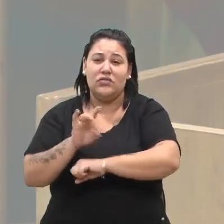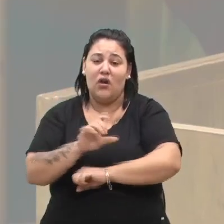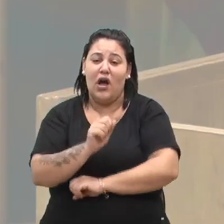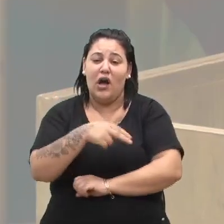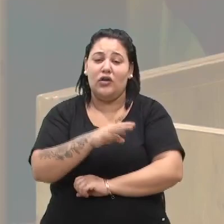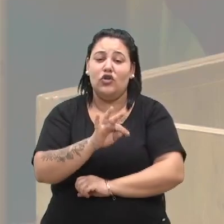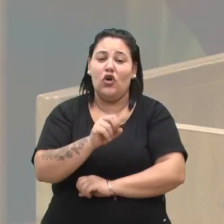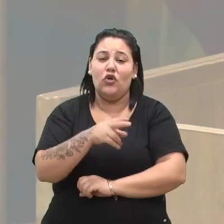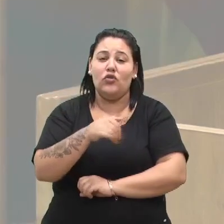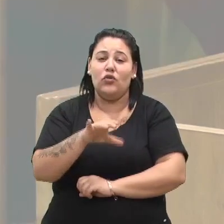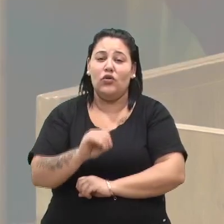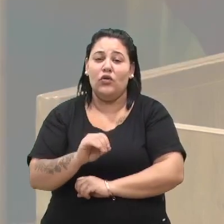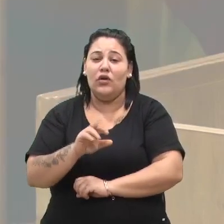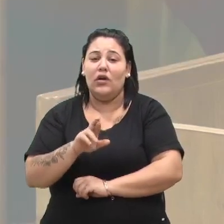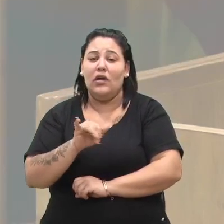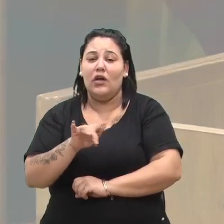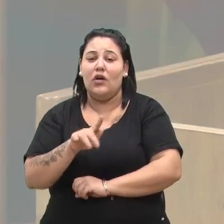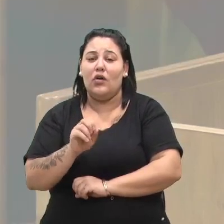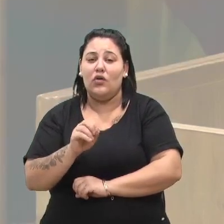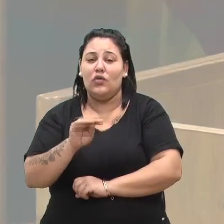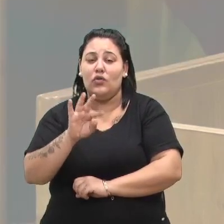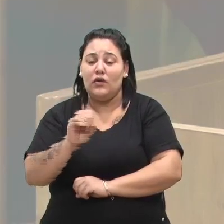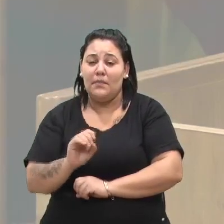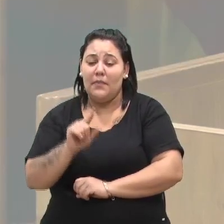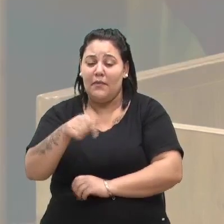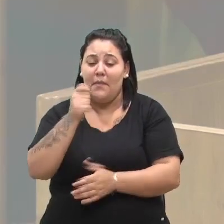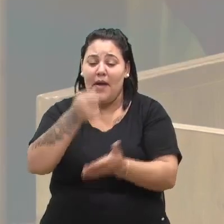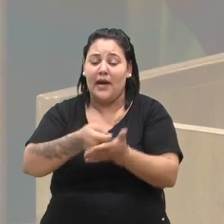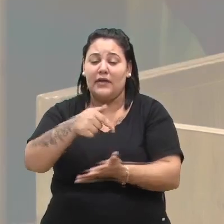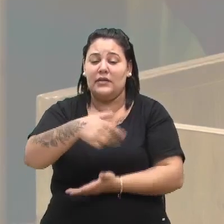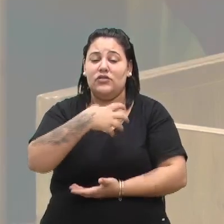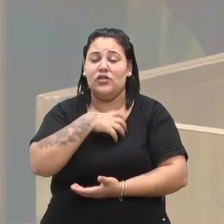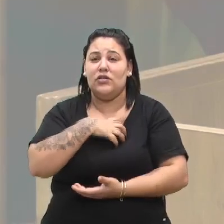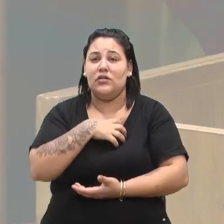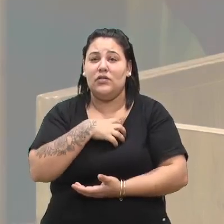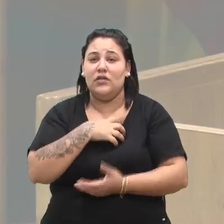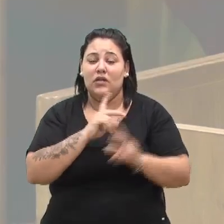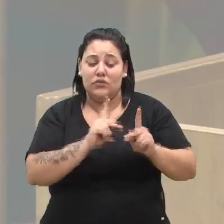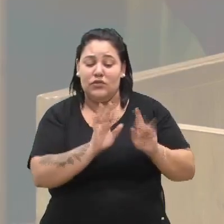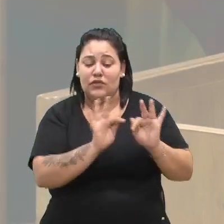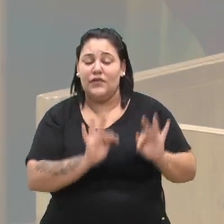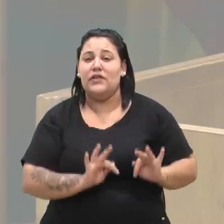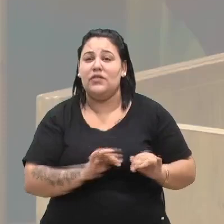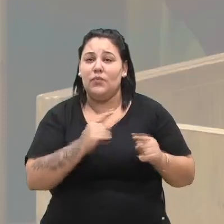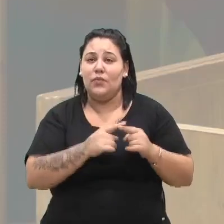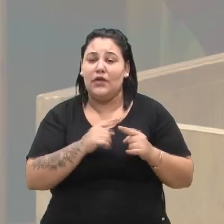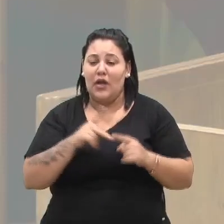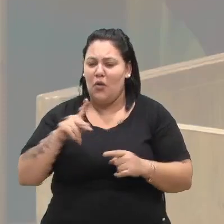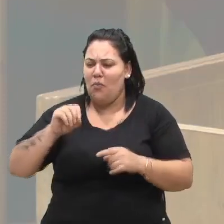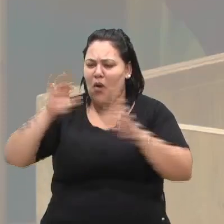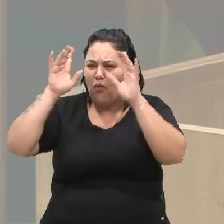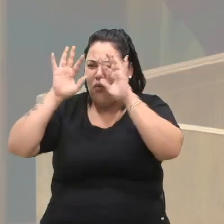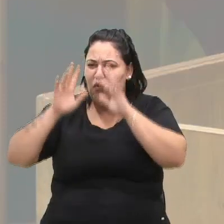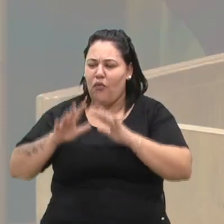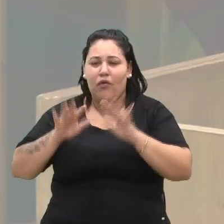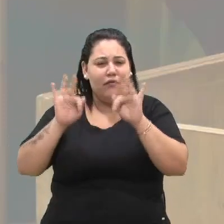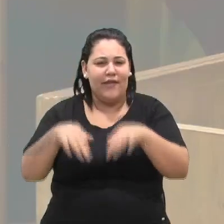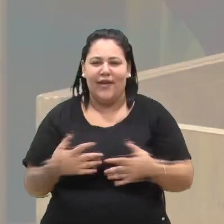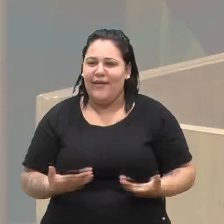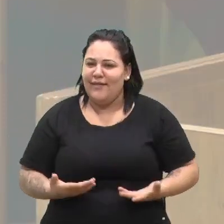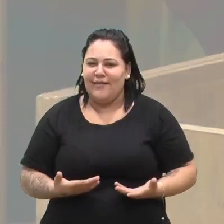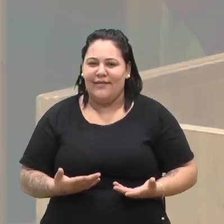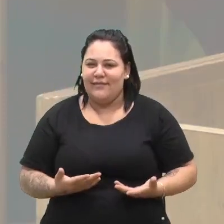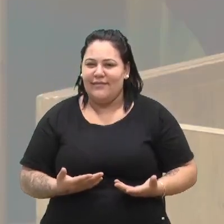paga nesse sistema. E as pessoas hoje, como estão lá, felizes. Porque acabou o pó e acabou a poeira. É o que nós